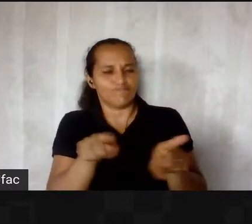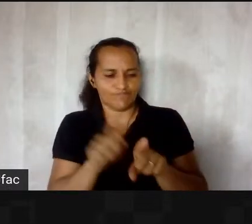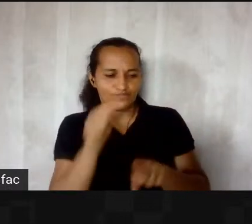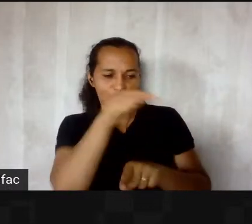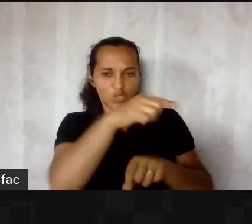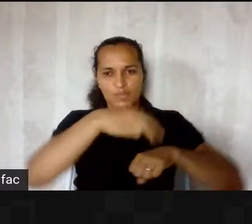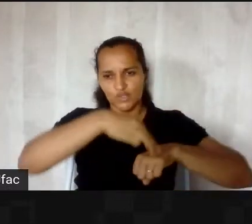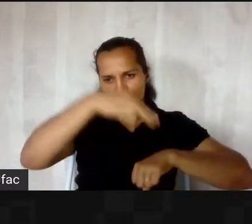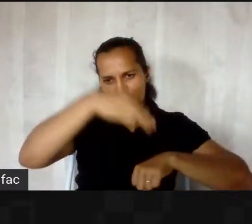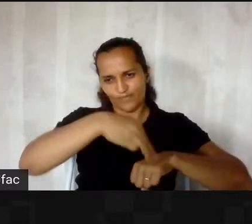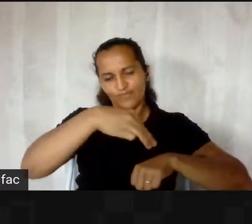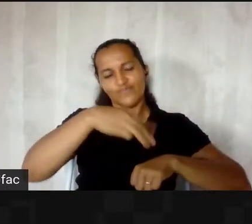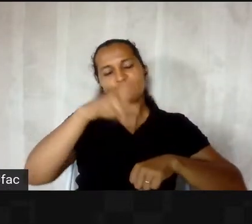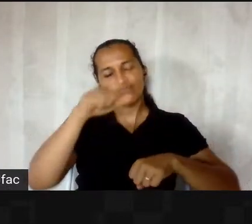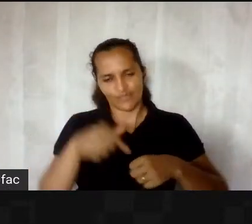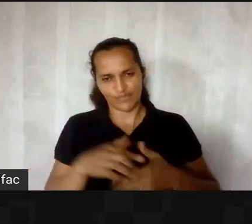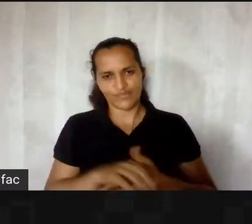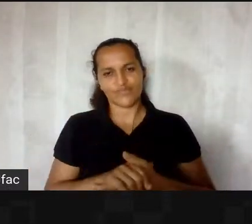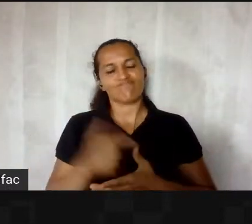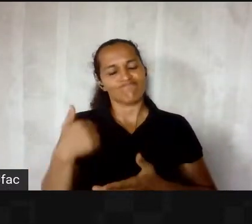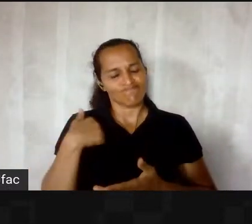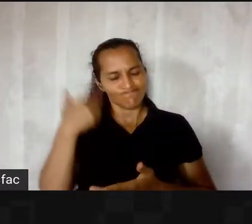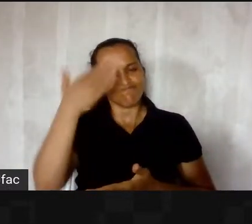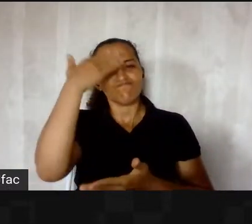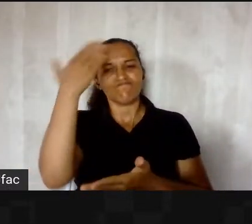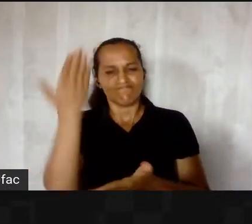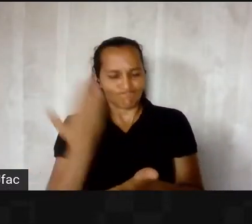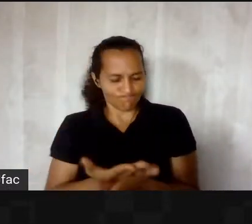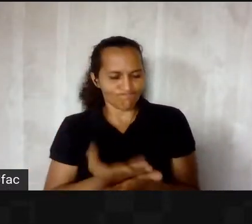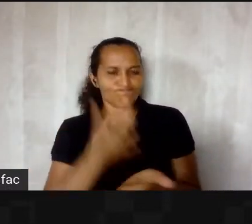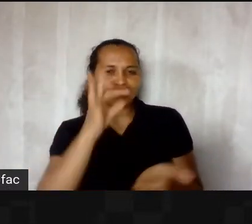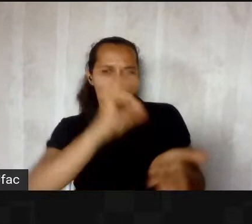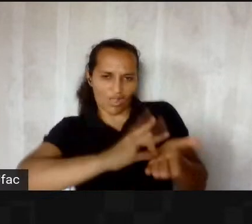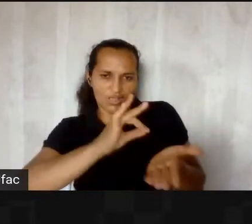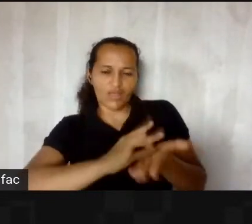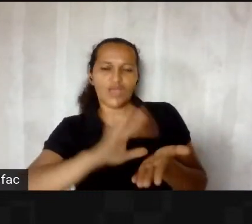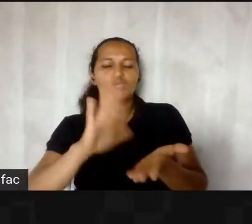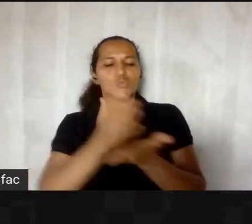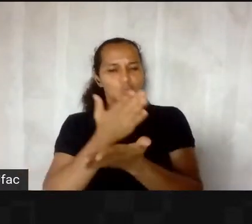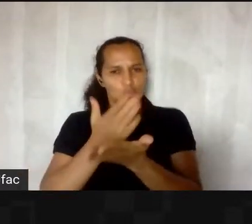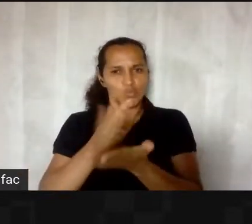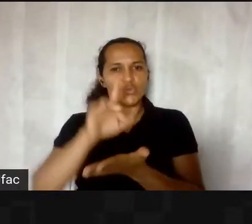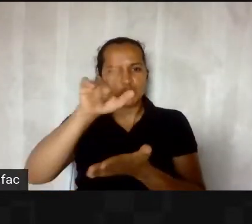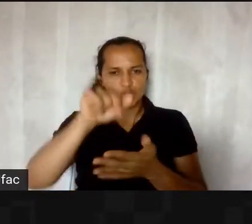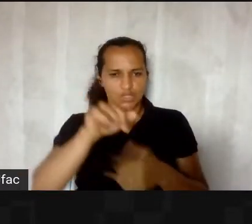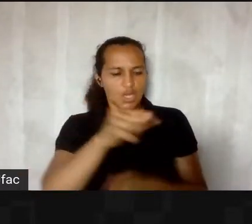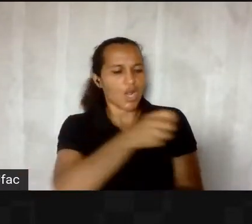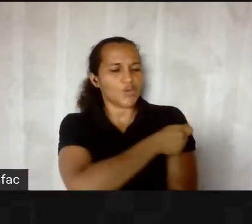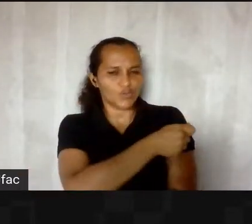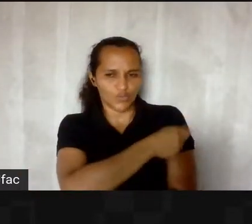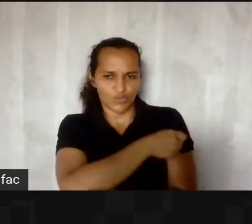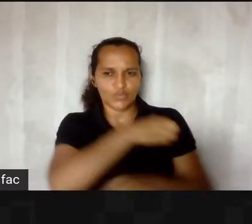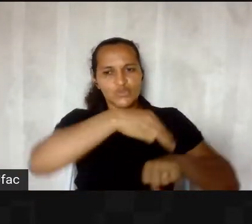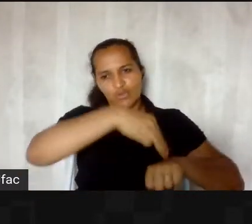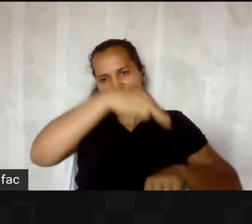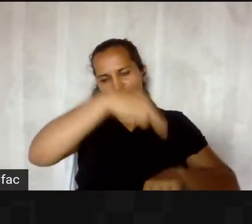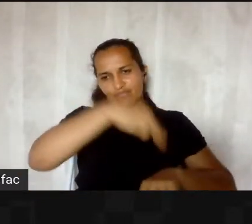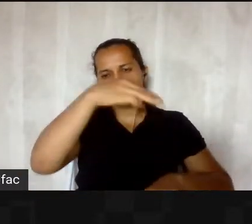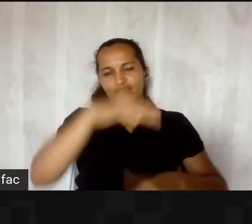mestrado. e acredito que isso aconteceu com alguns que continuaram seus estudos.